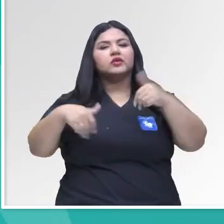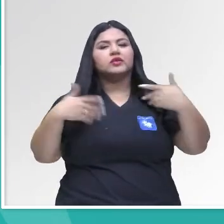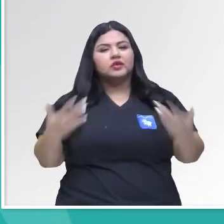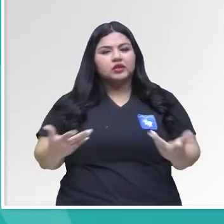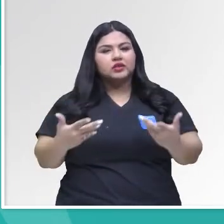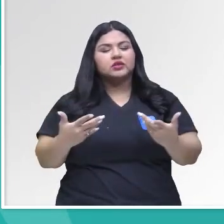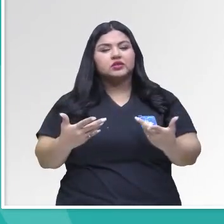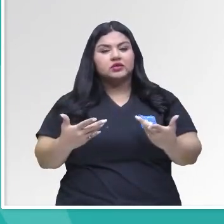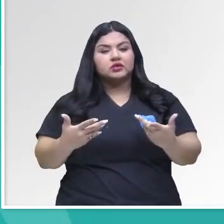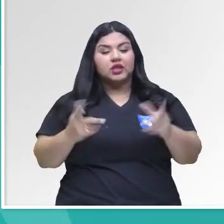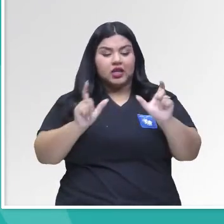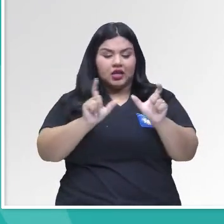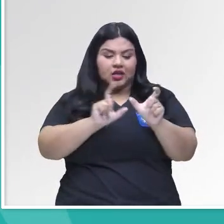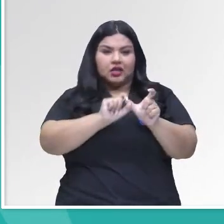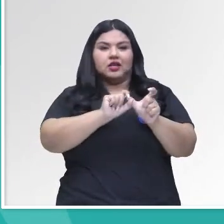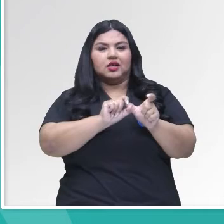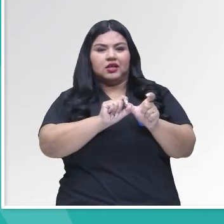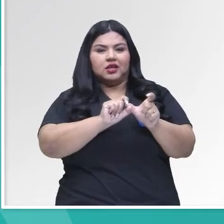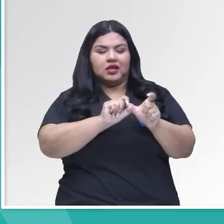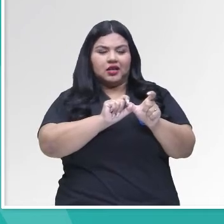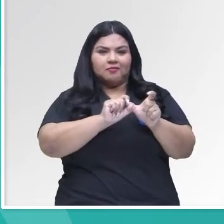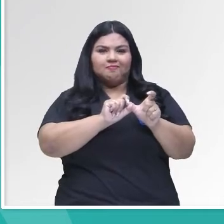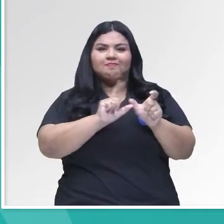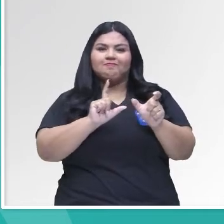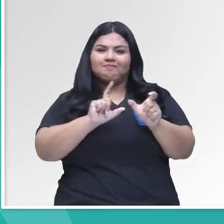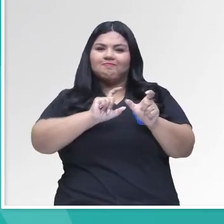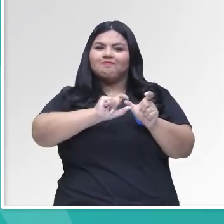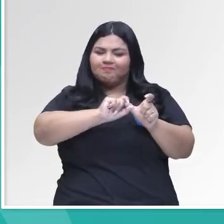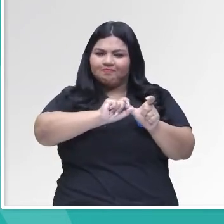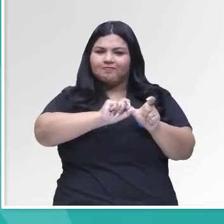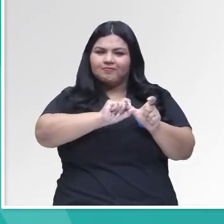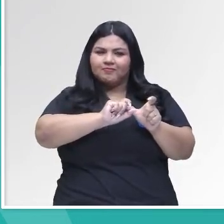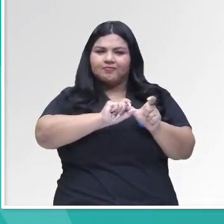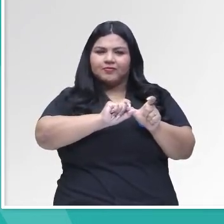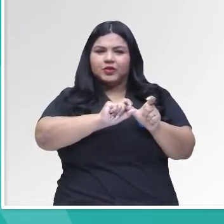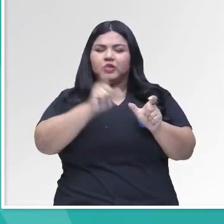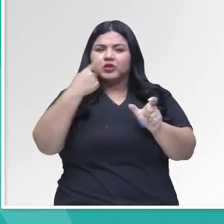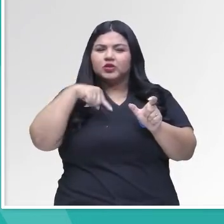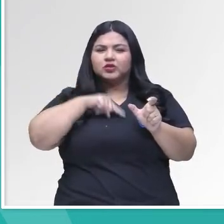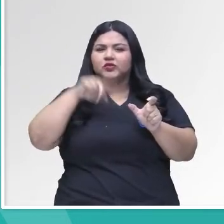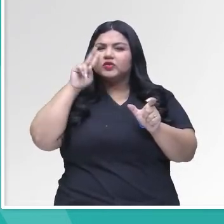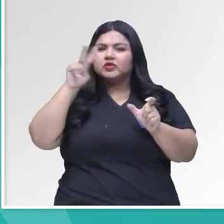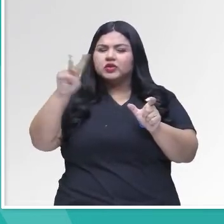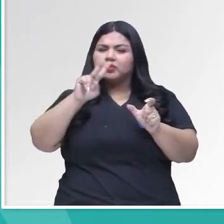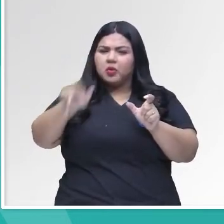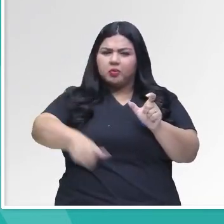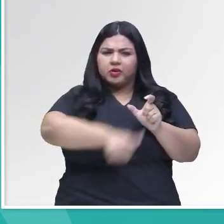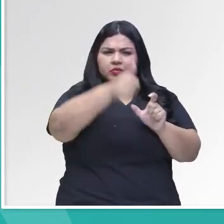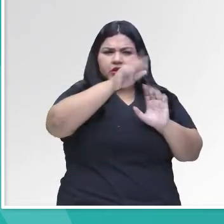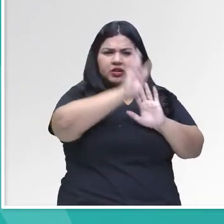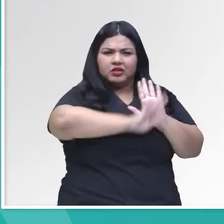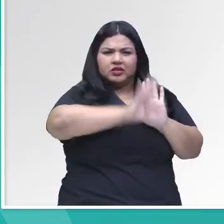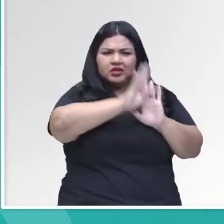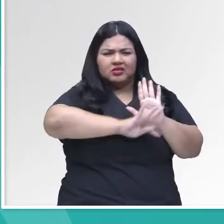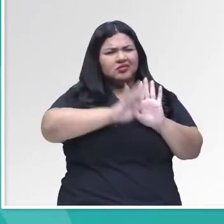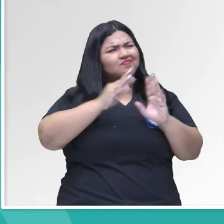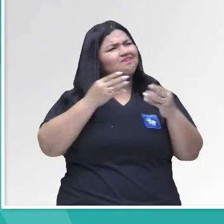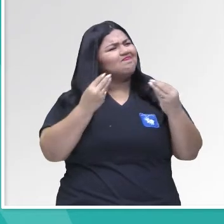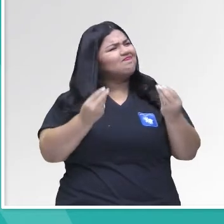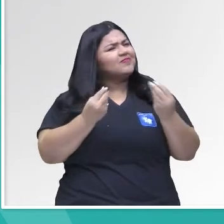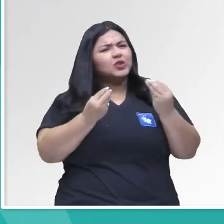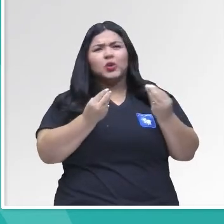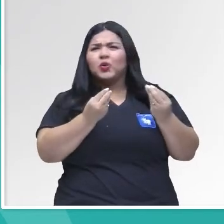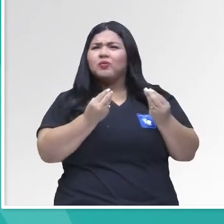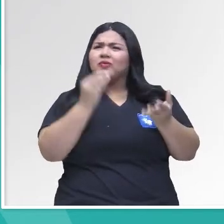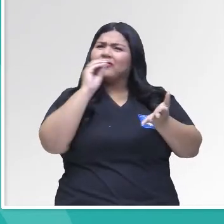serve para isto. Ela serve para amarrar. Nós vimos o texto no primeiro momento, meu Deus, que amontoado